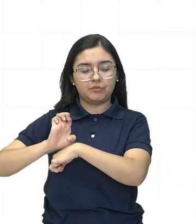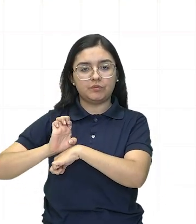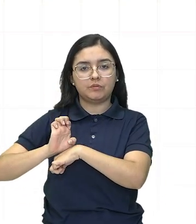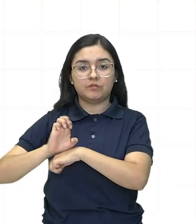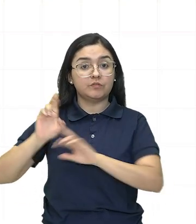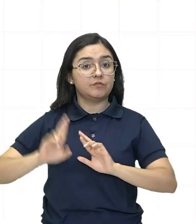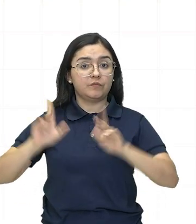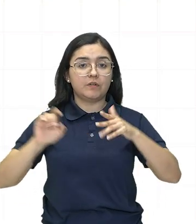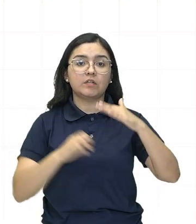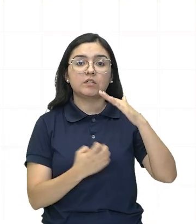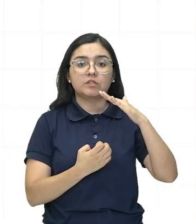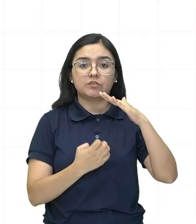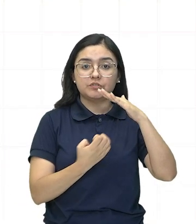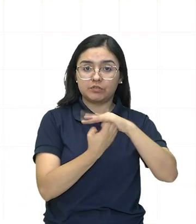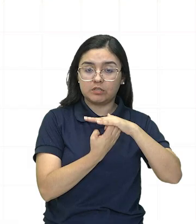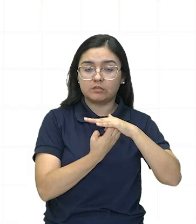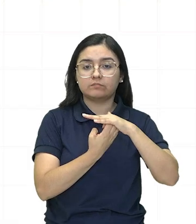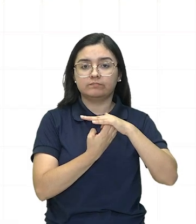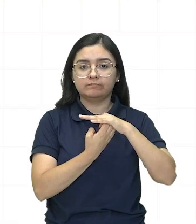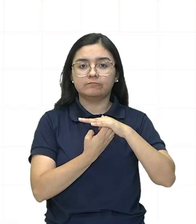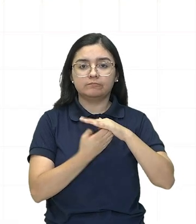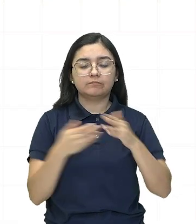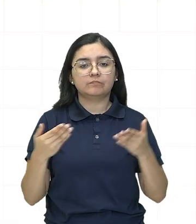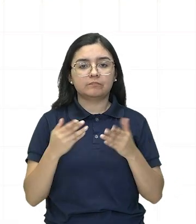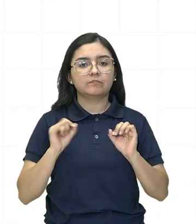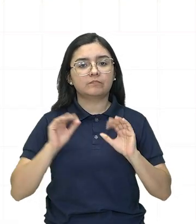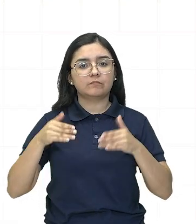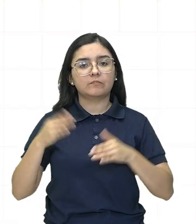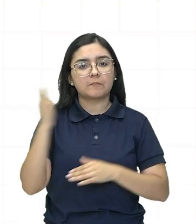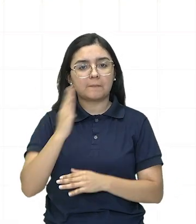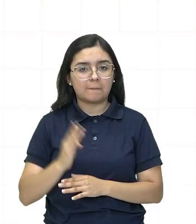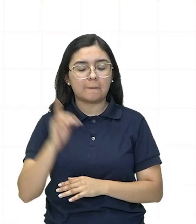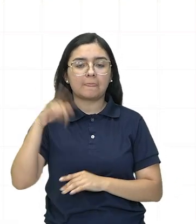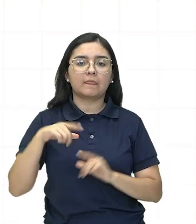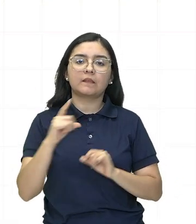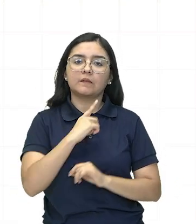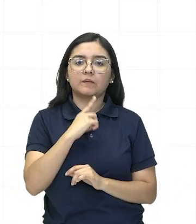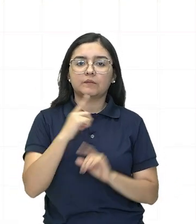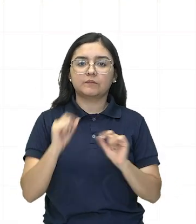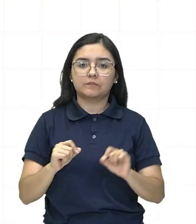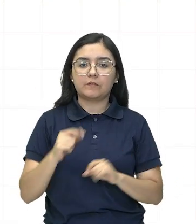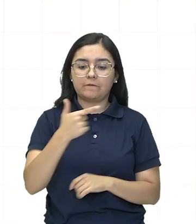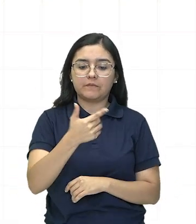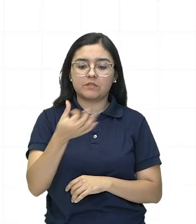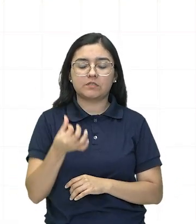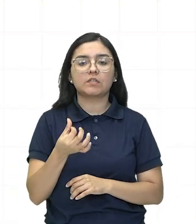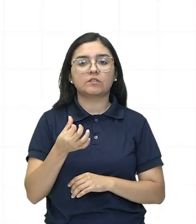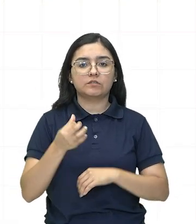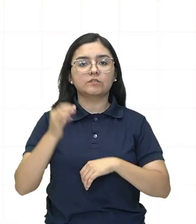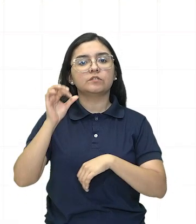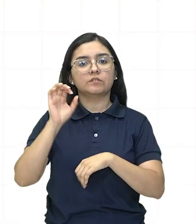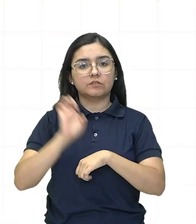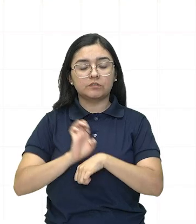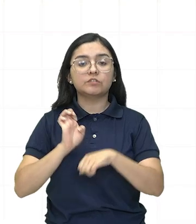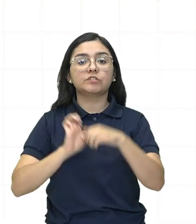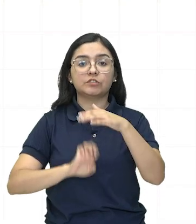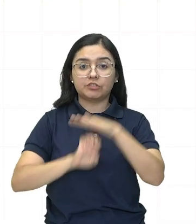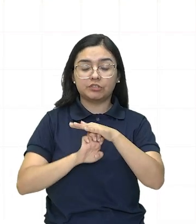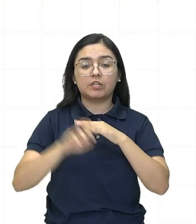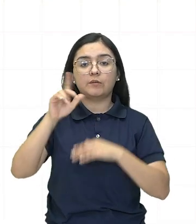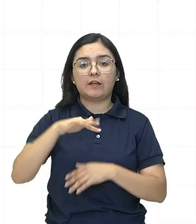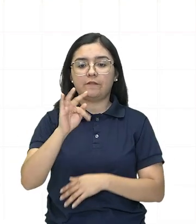falar sobre o Brasil e eu falar que nós temos 26 estados, estou falando de federações, tá? Nós temos